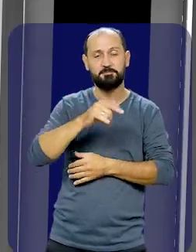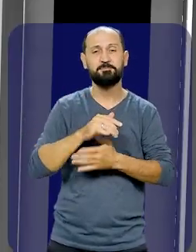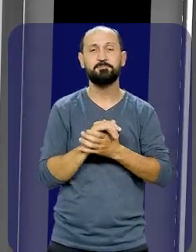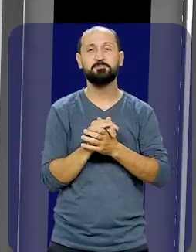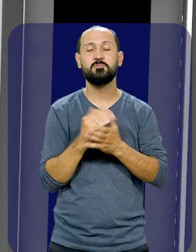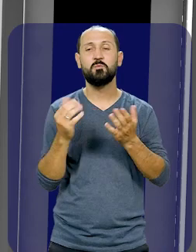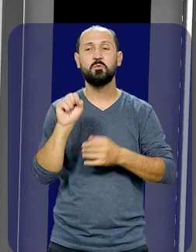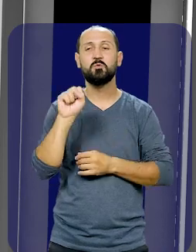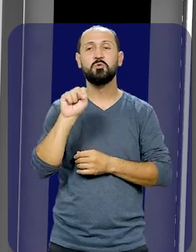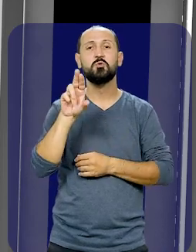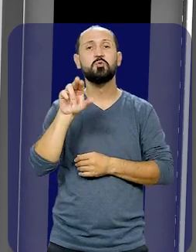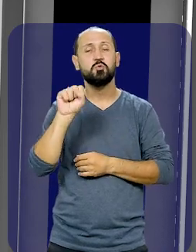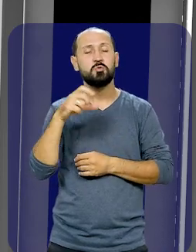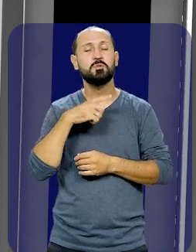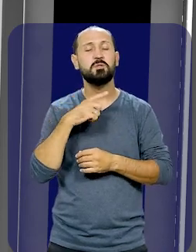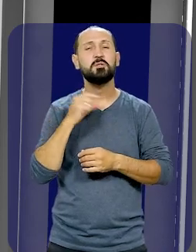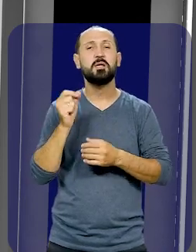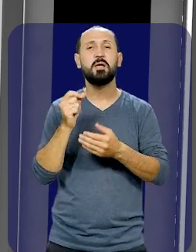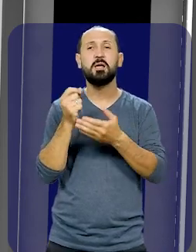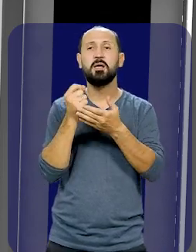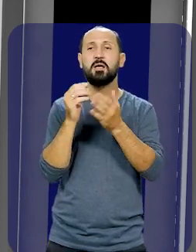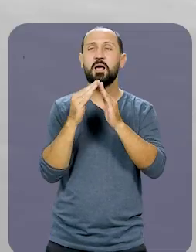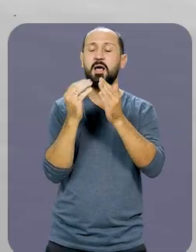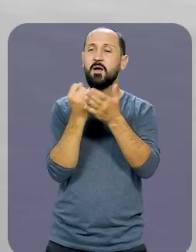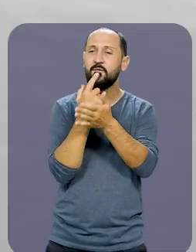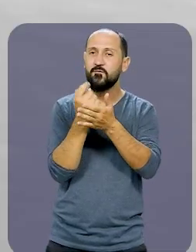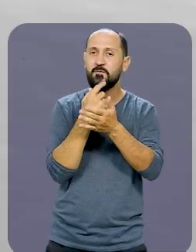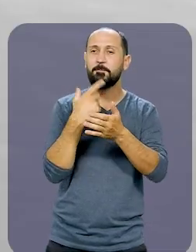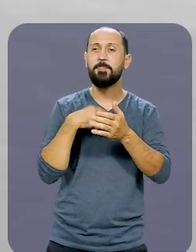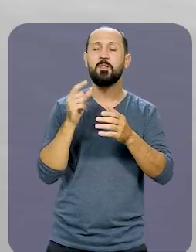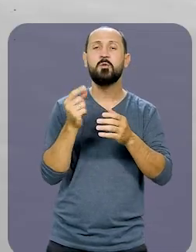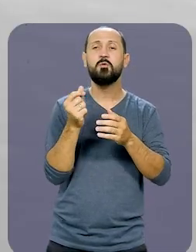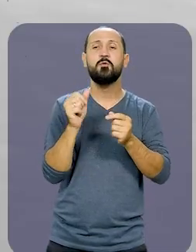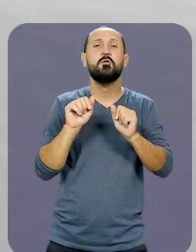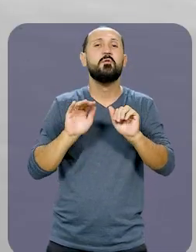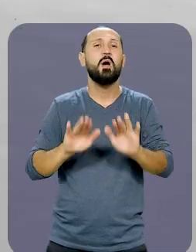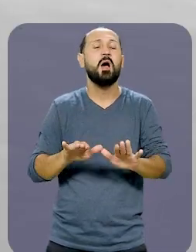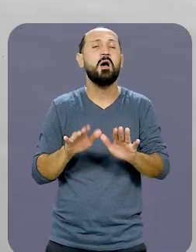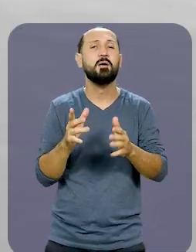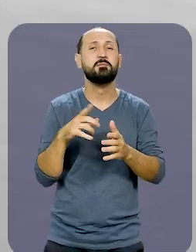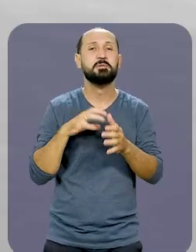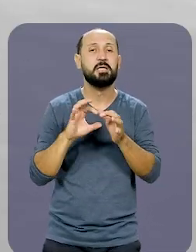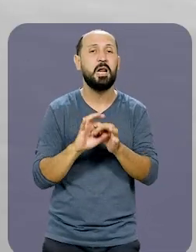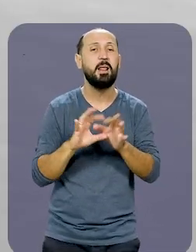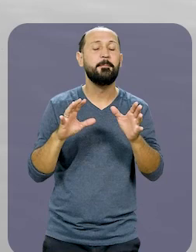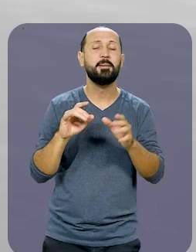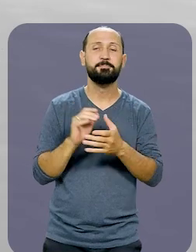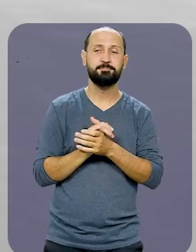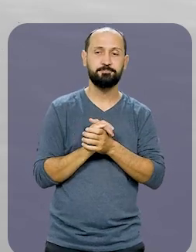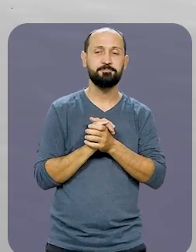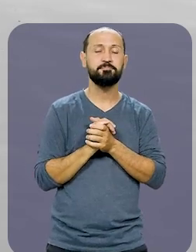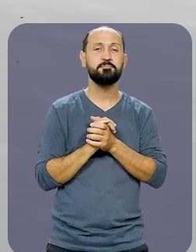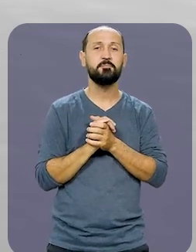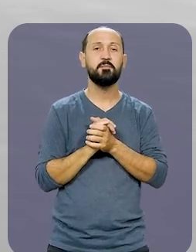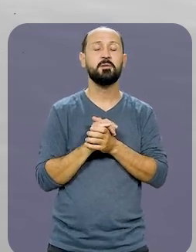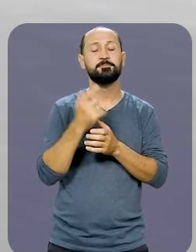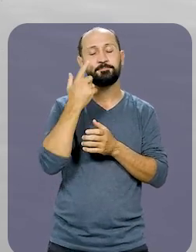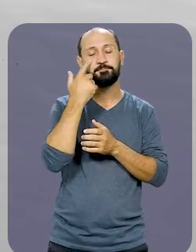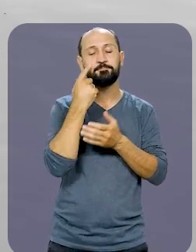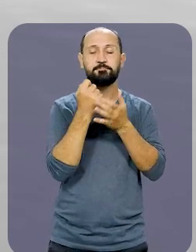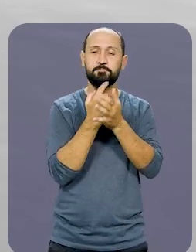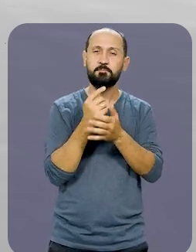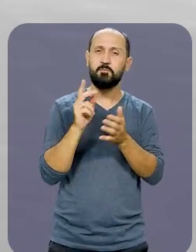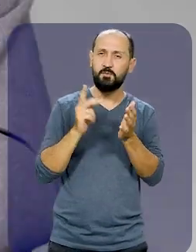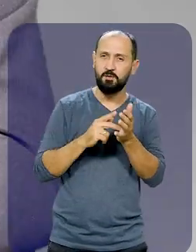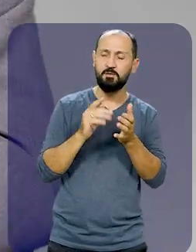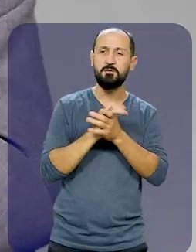E hoje o SUS e tem as farmácias que entregam num valor mais barato, né? Que disponibiliza num valor mais barato essa